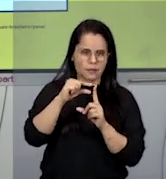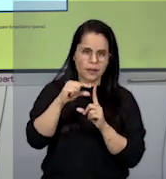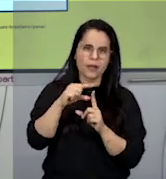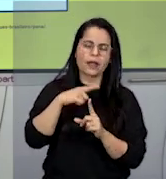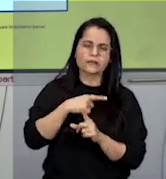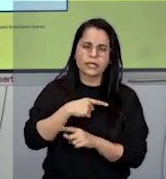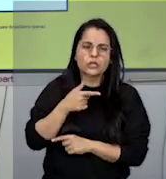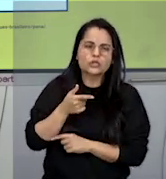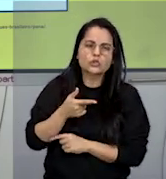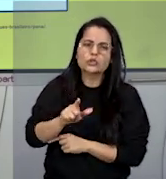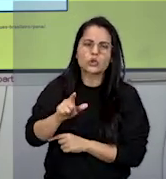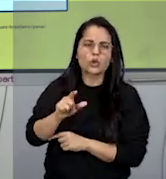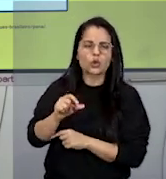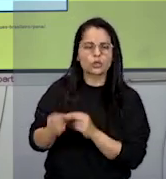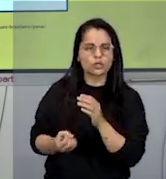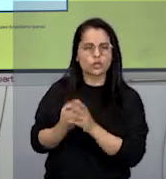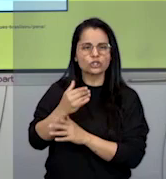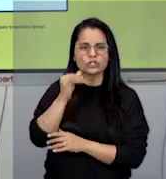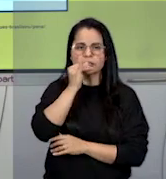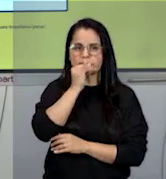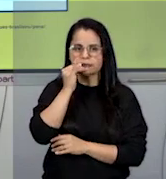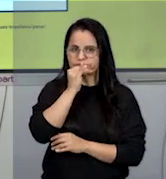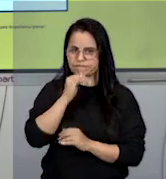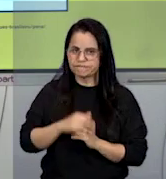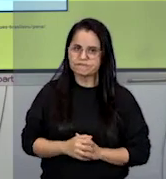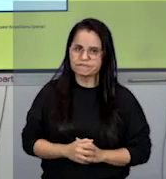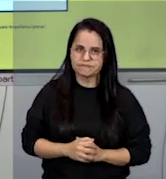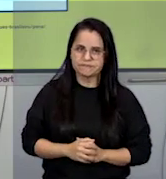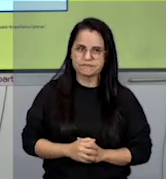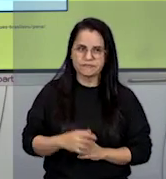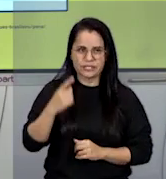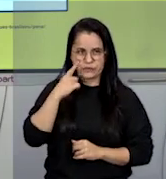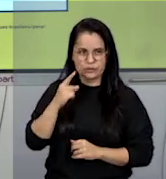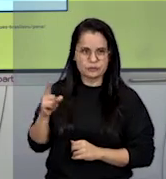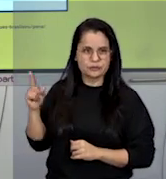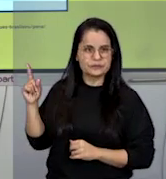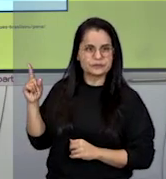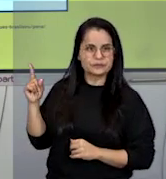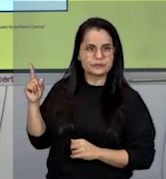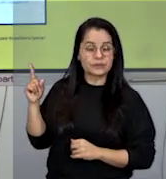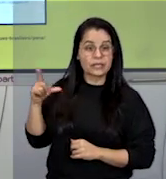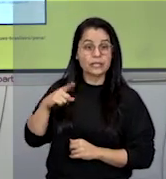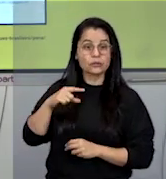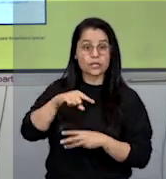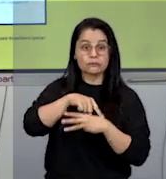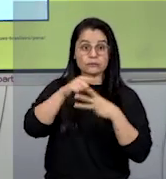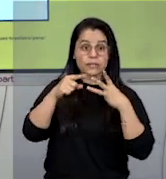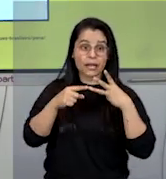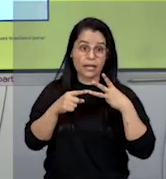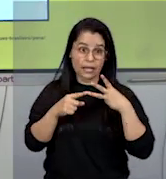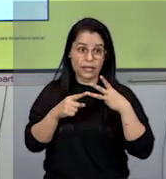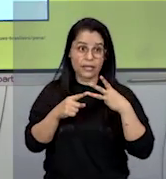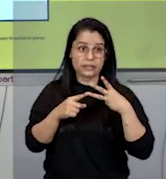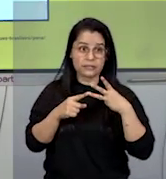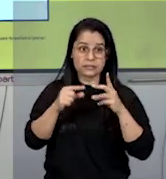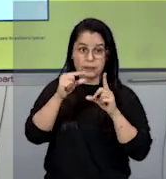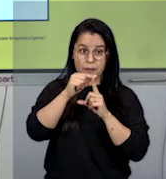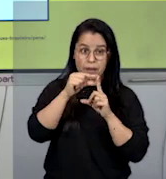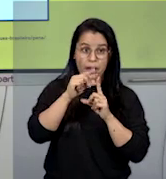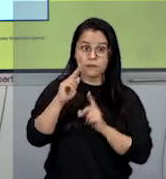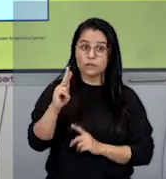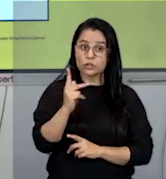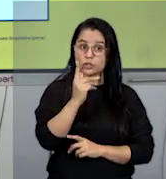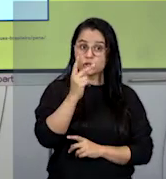veio de outra origem, ela via latina penne. Então temos 3 palavras